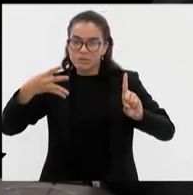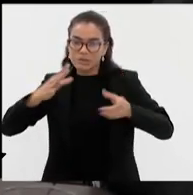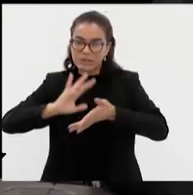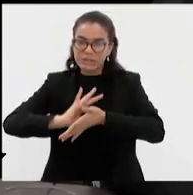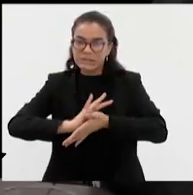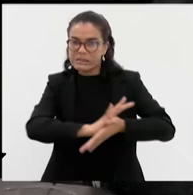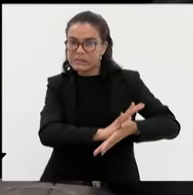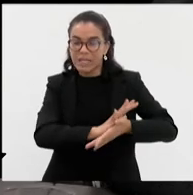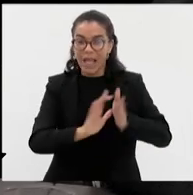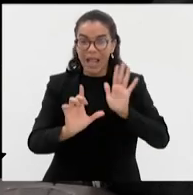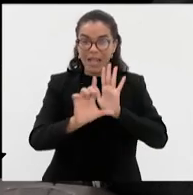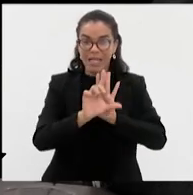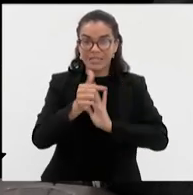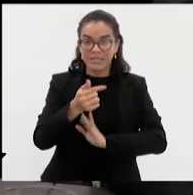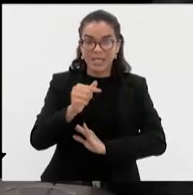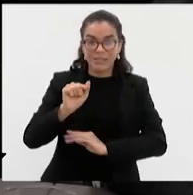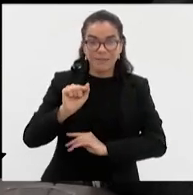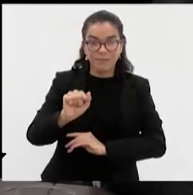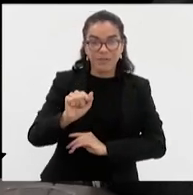à Lei